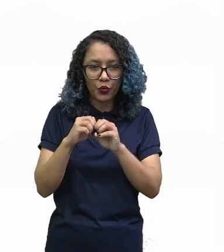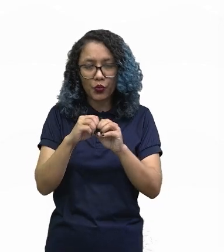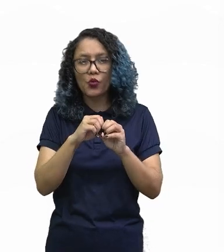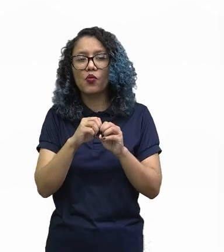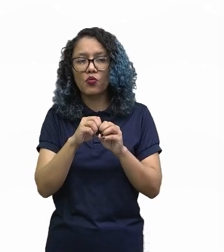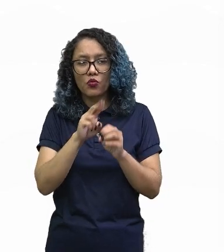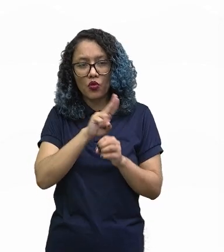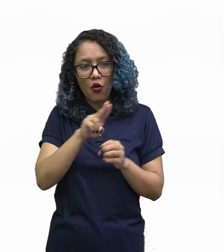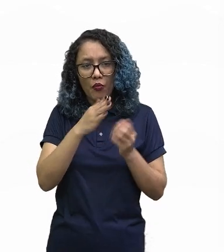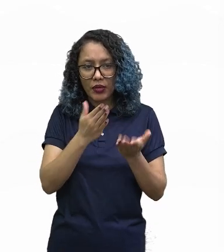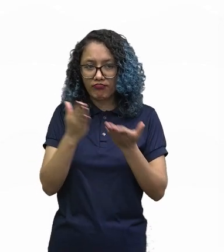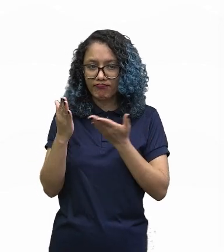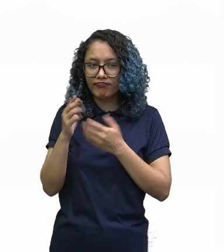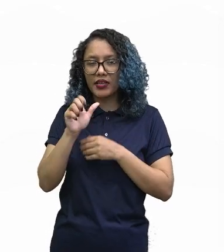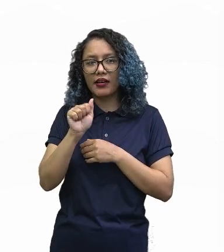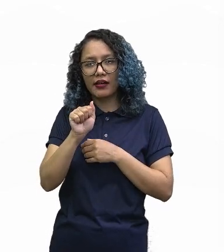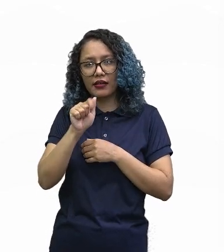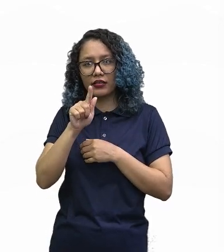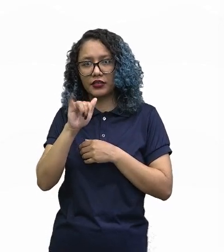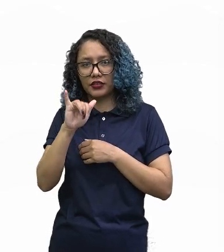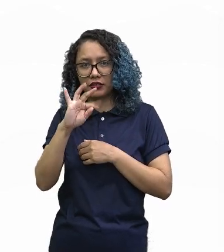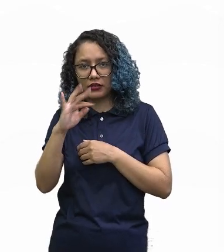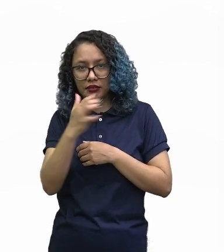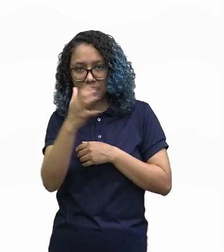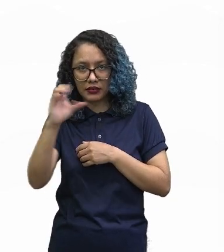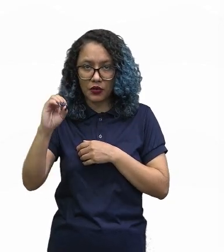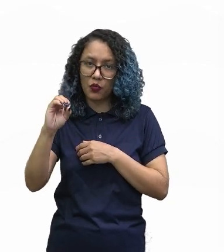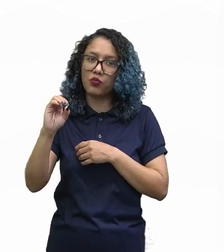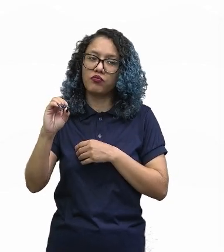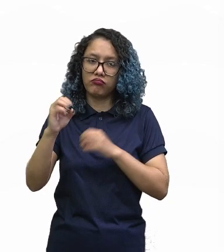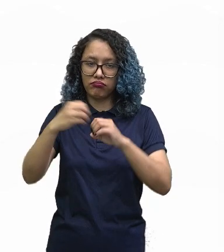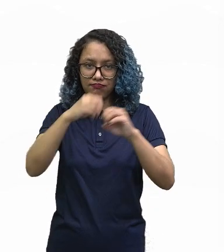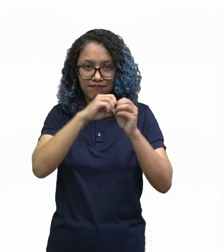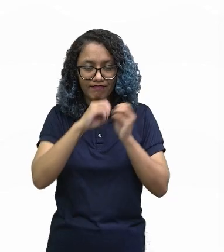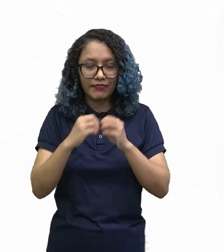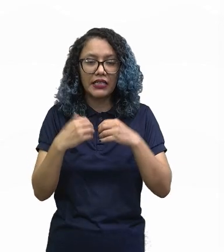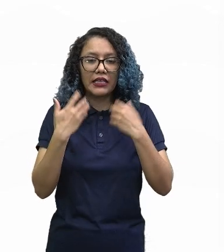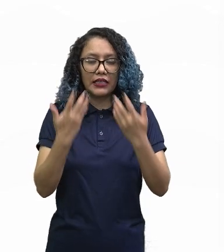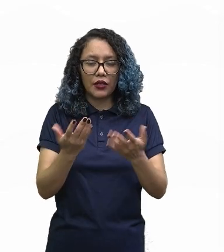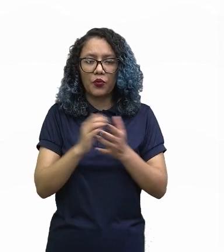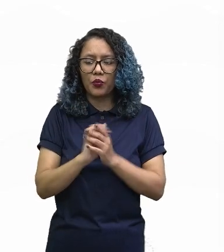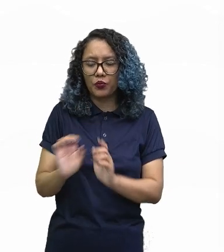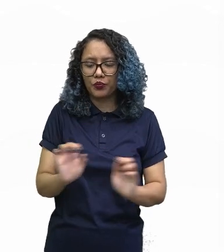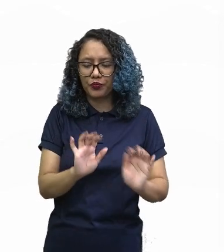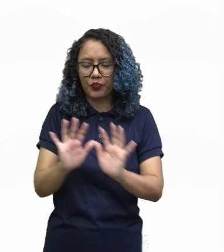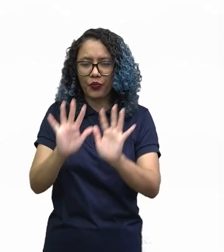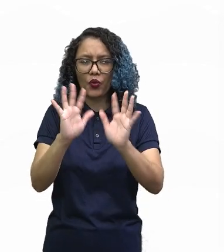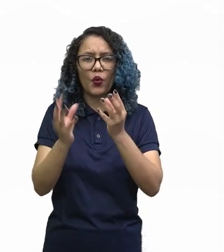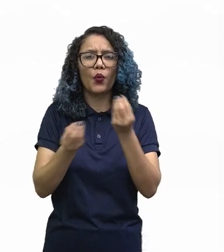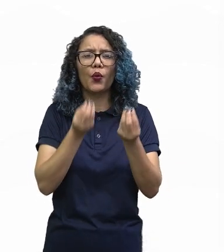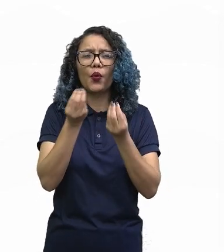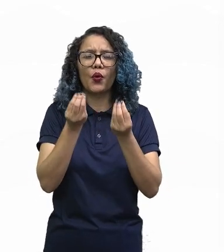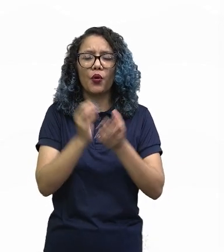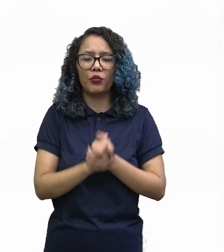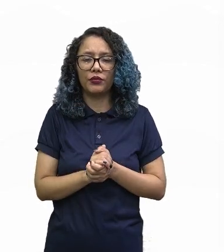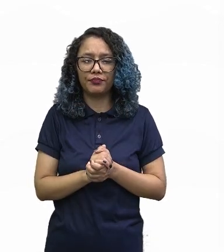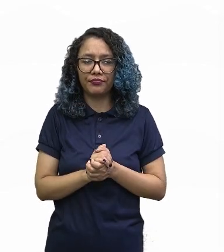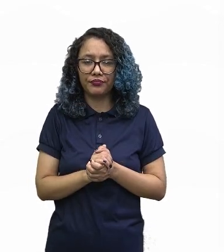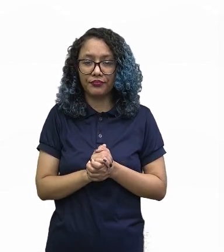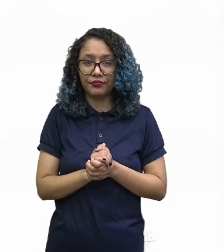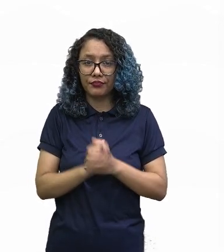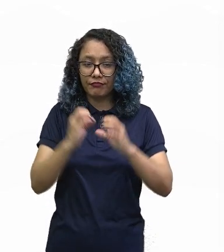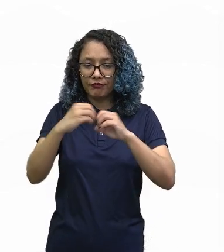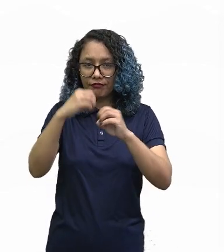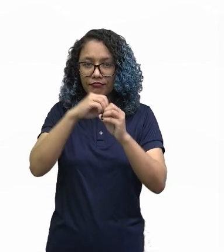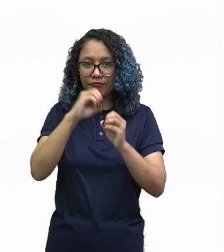agitação molecular. Então, pessoal, você percebe o seguinte, ó, no estado gasoso, as moléculas estão